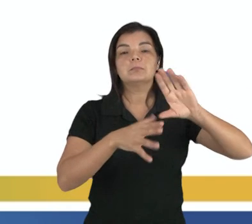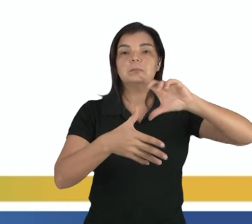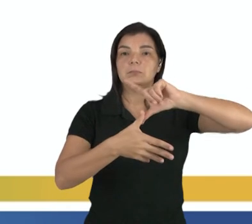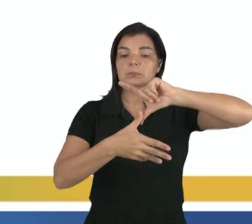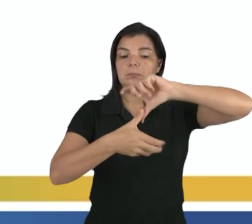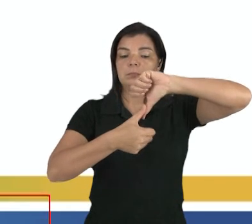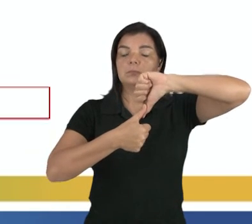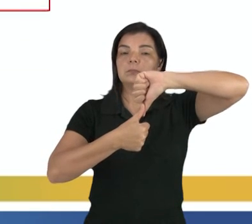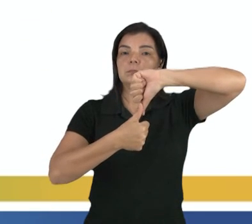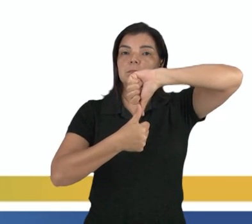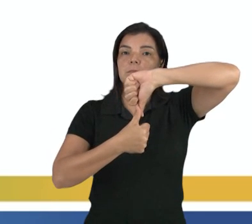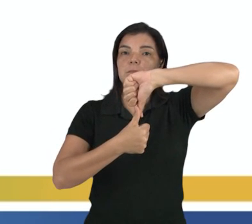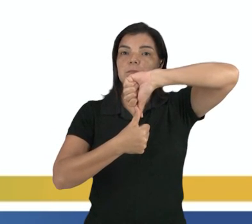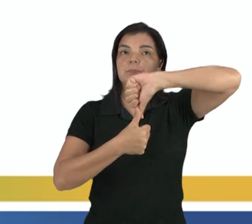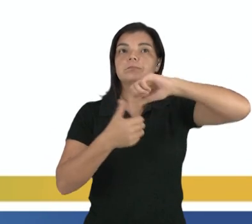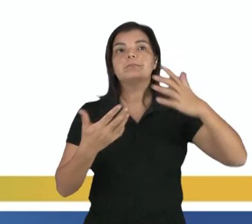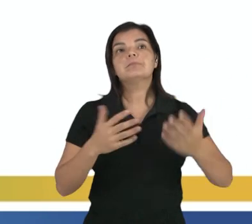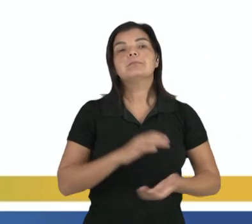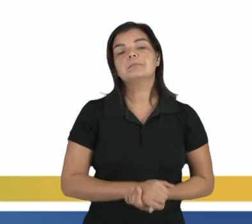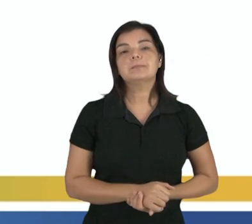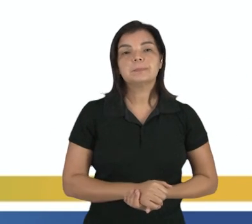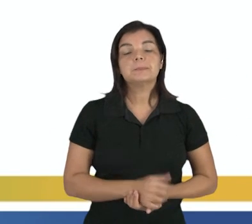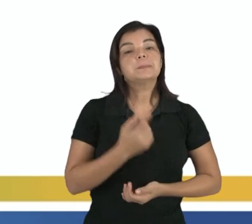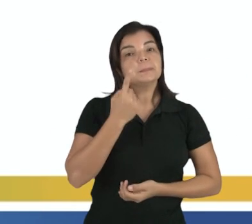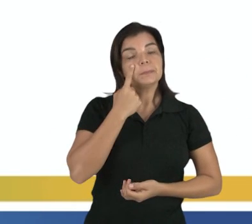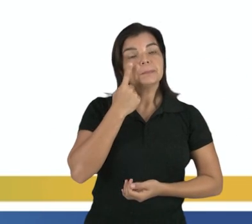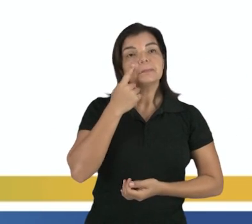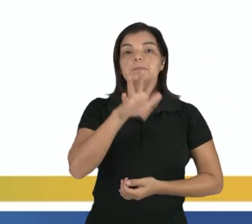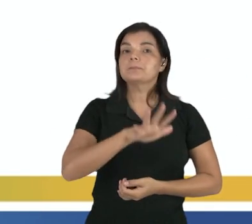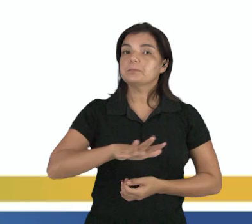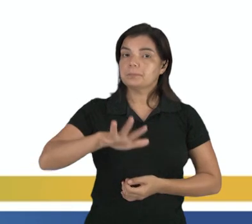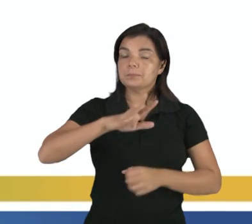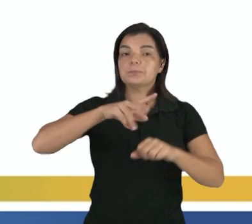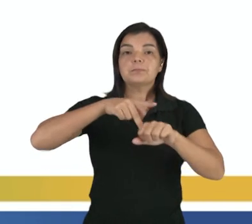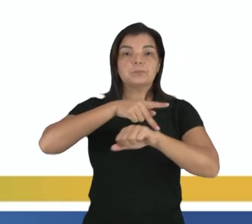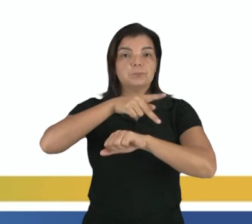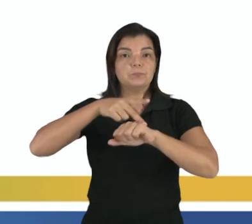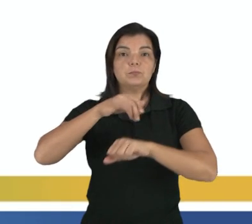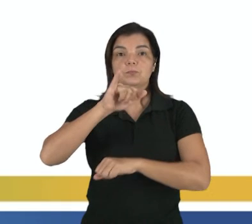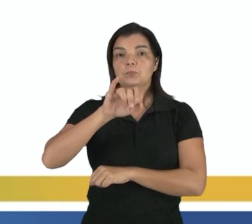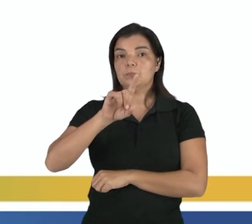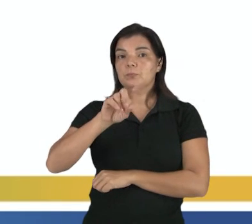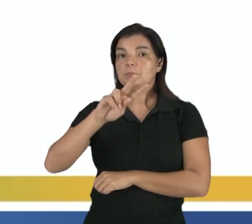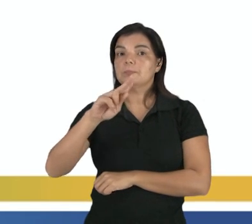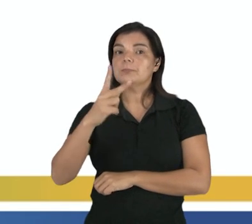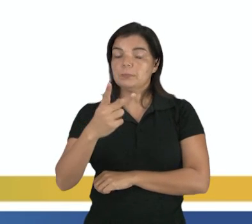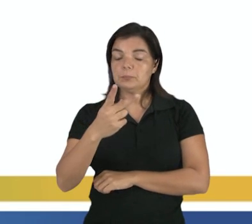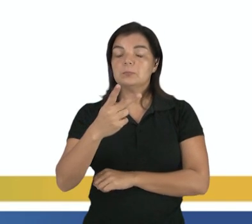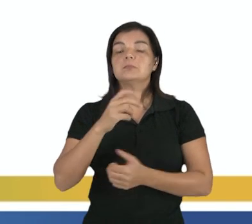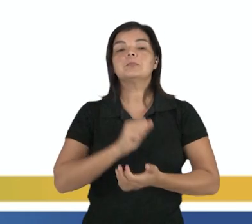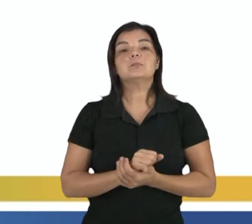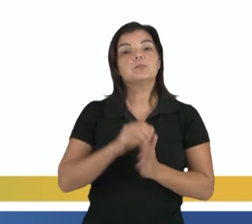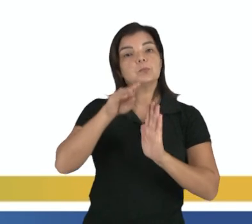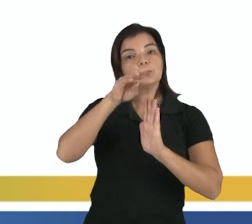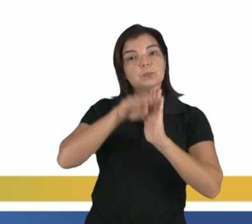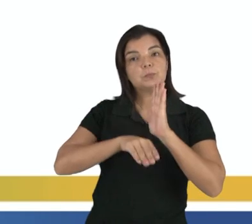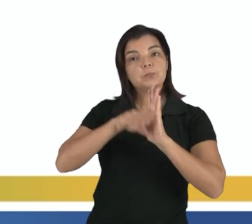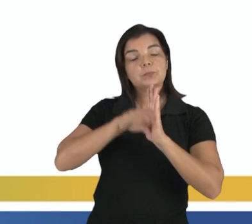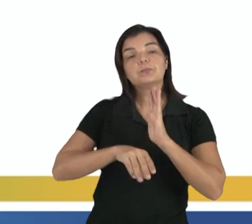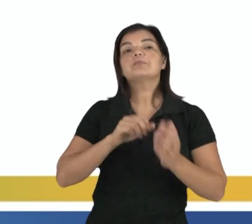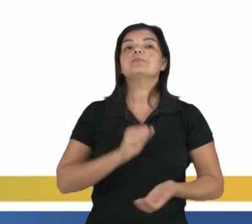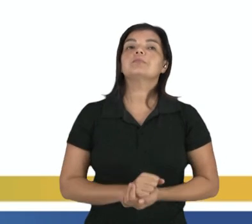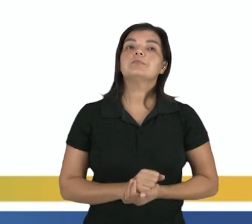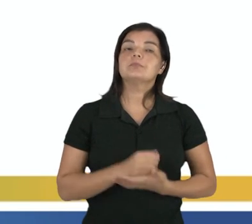E, América Central. Bom, como nós vimos, a maioria dos países que está no ranking dos menores IDHs